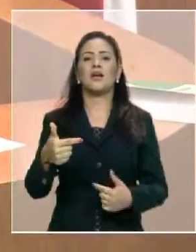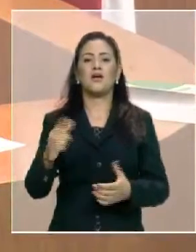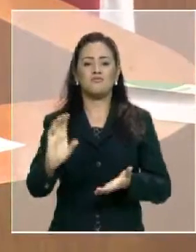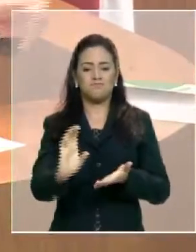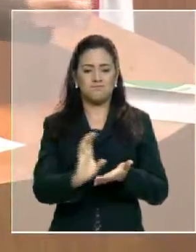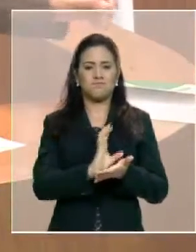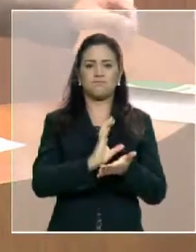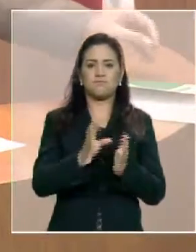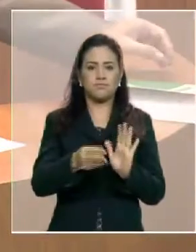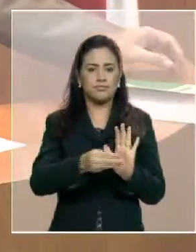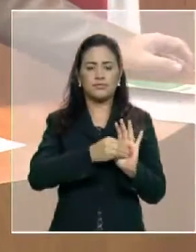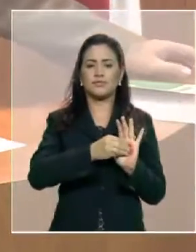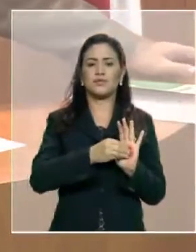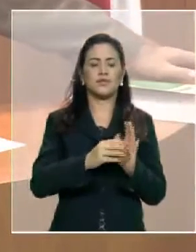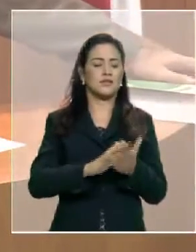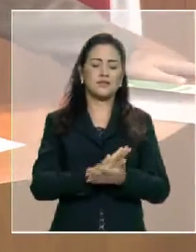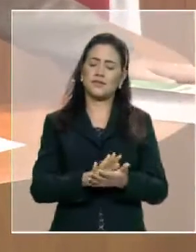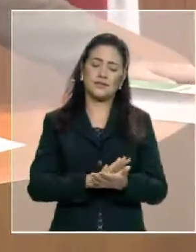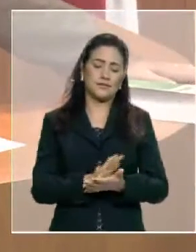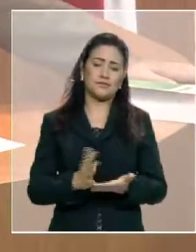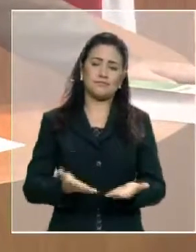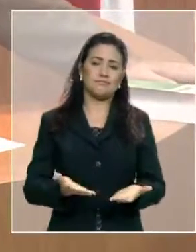eu pergunto, o porquê?